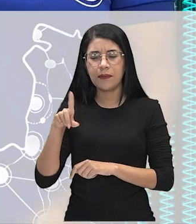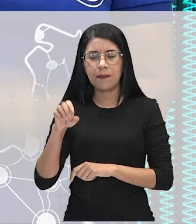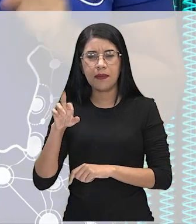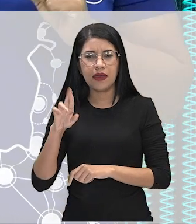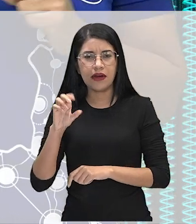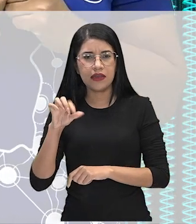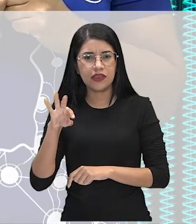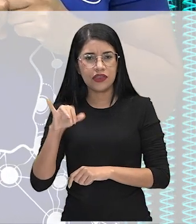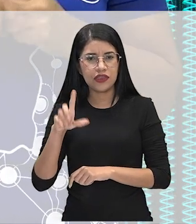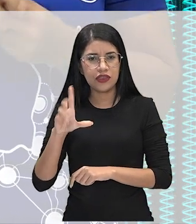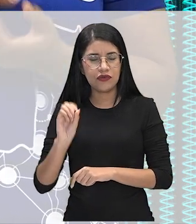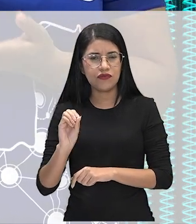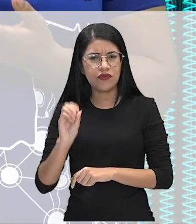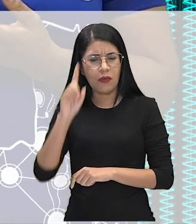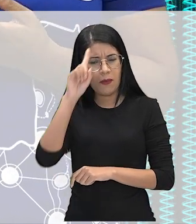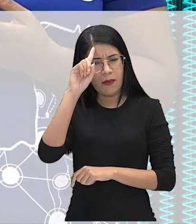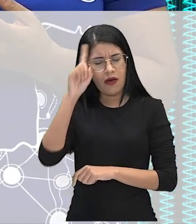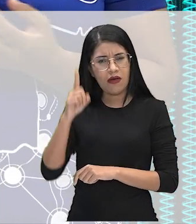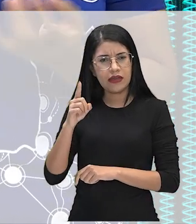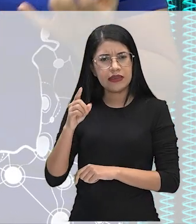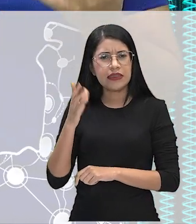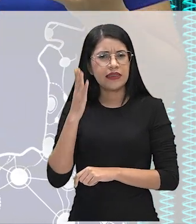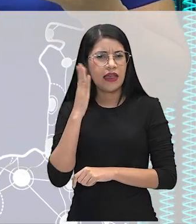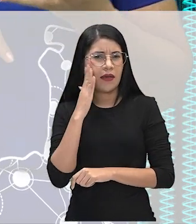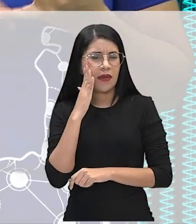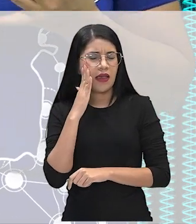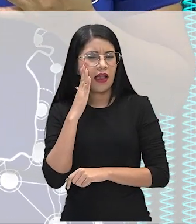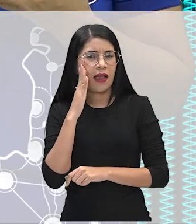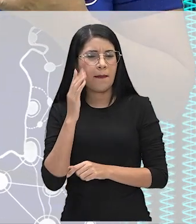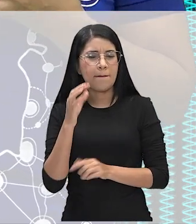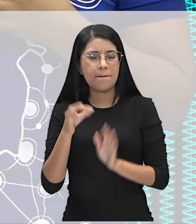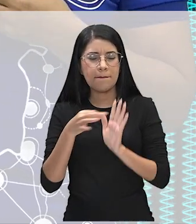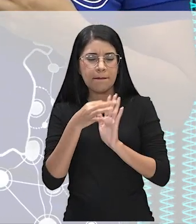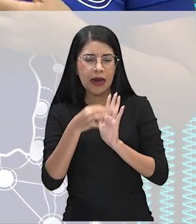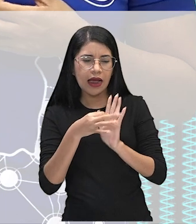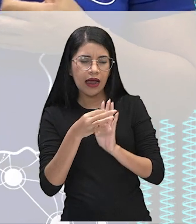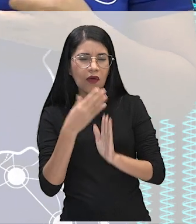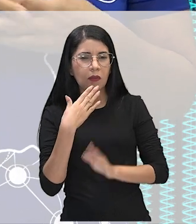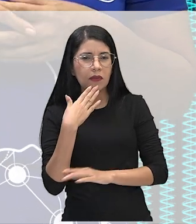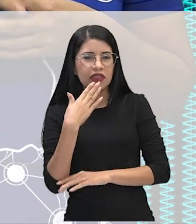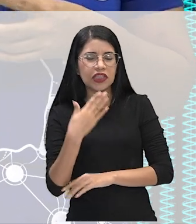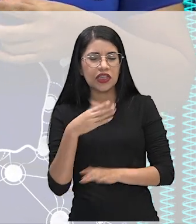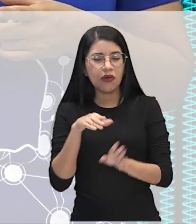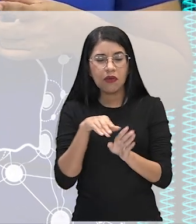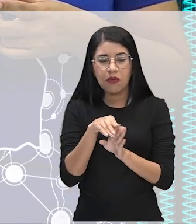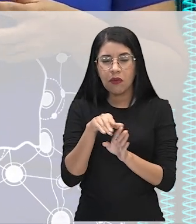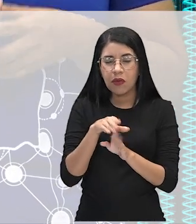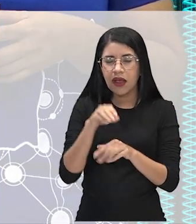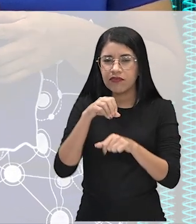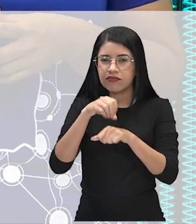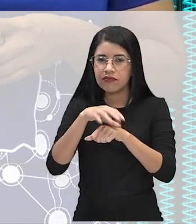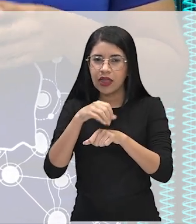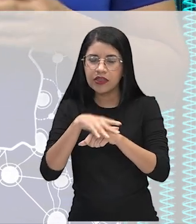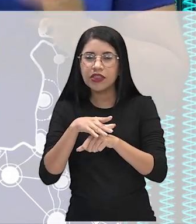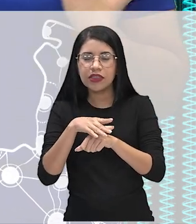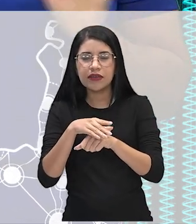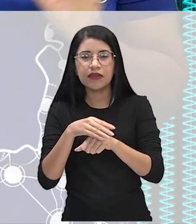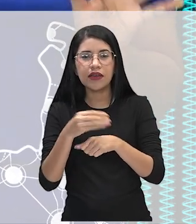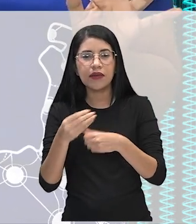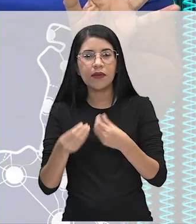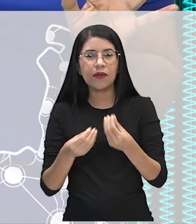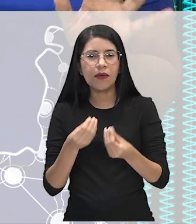Sabe quando você precisa fazer um pedido, dar uma sugestão, um conselho, uma dica, uma orientação,